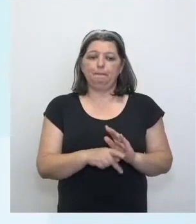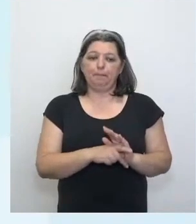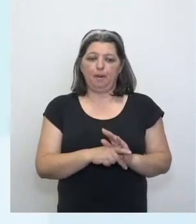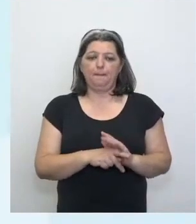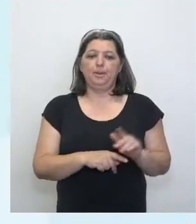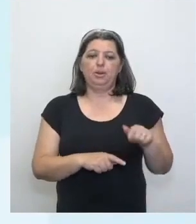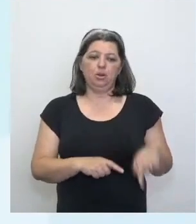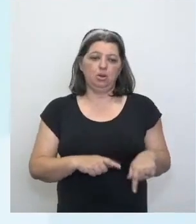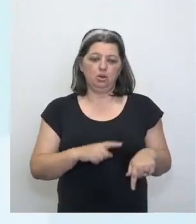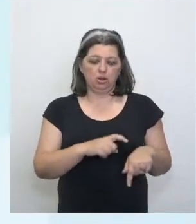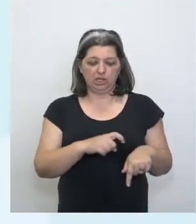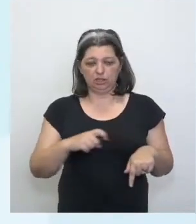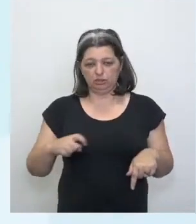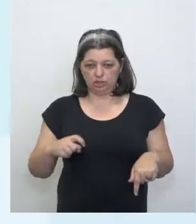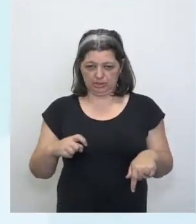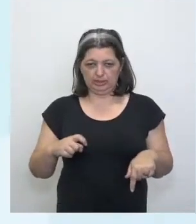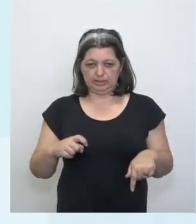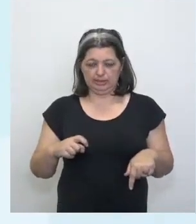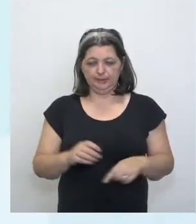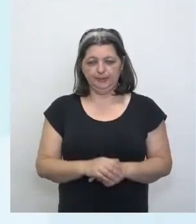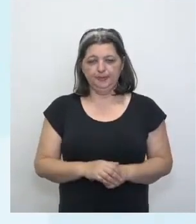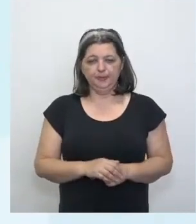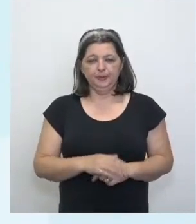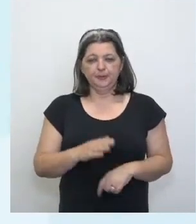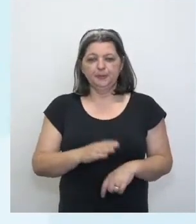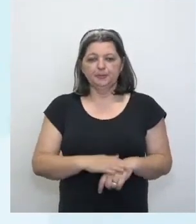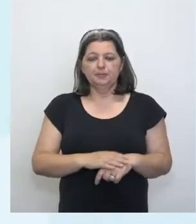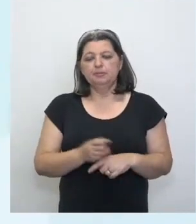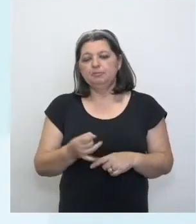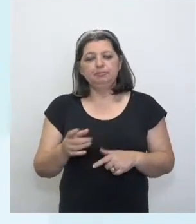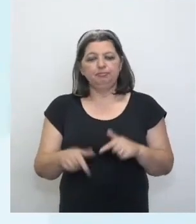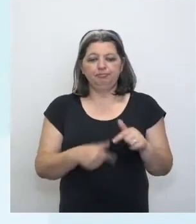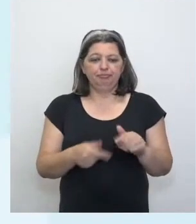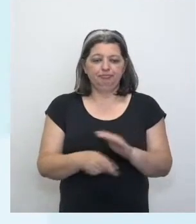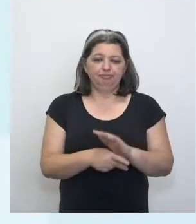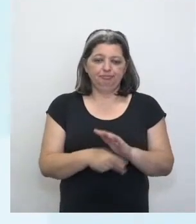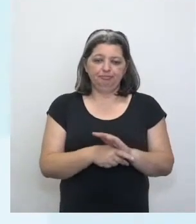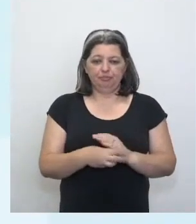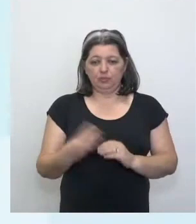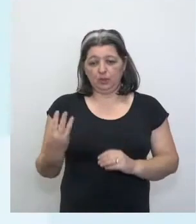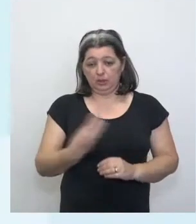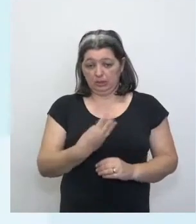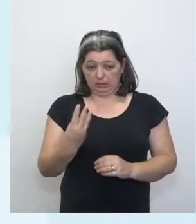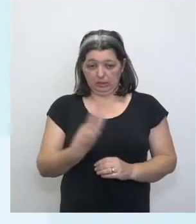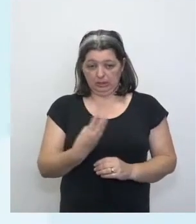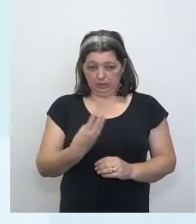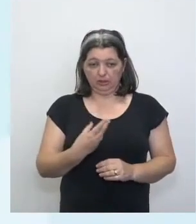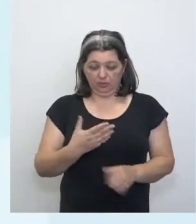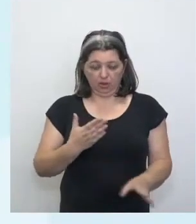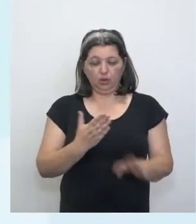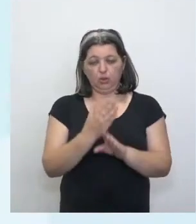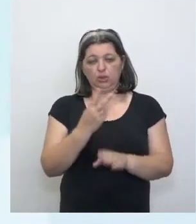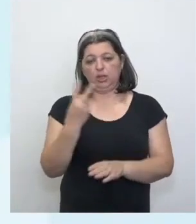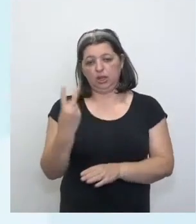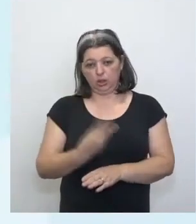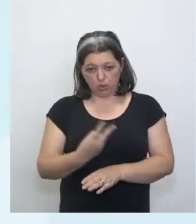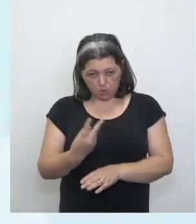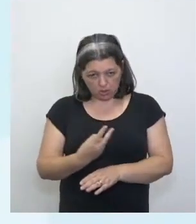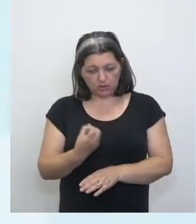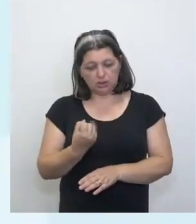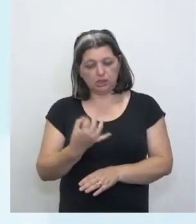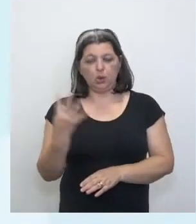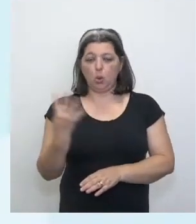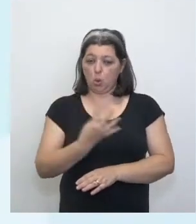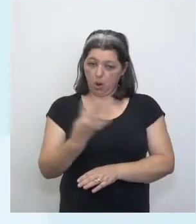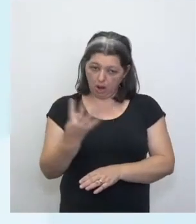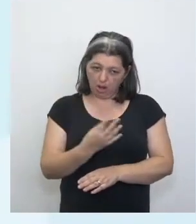uma unidade a menos do que a gente está fazendo a conta. Então, se a gente estiver trabalhando com grau 3, eu vou encontrar um grau 2. Se eu estiver trabalhando com grau